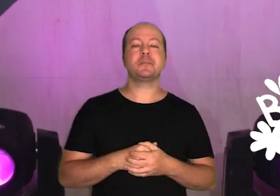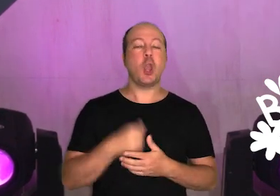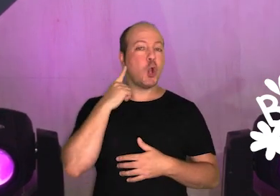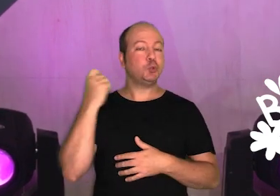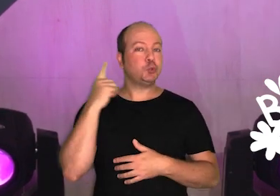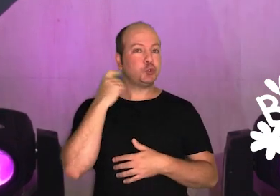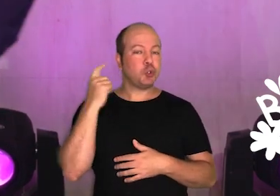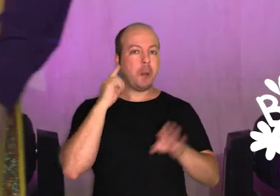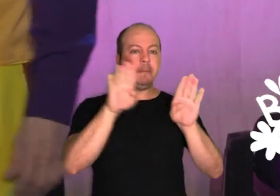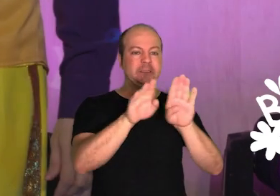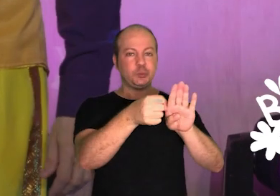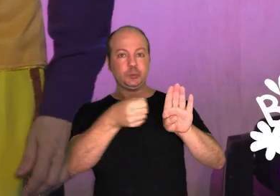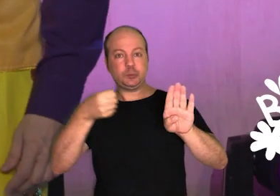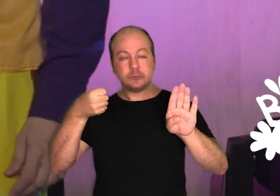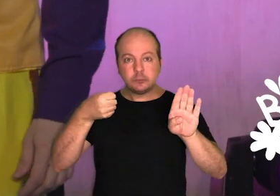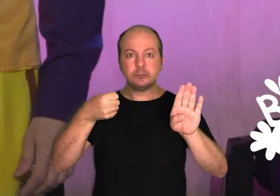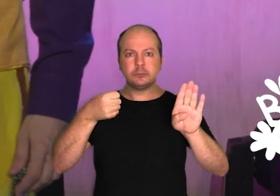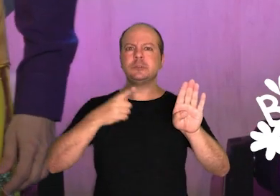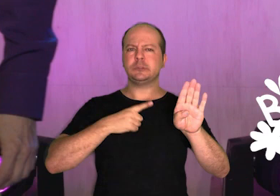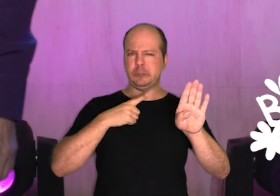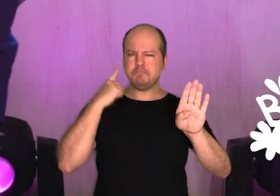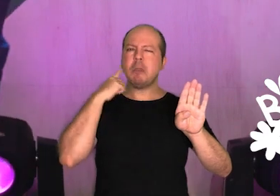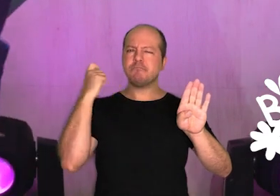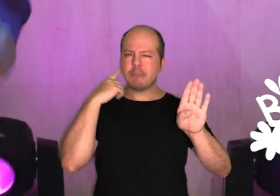Onomatopeia de uma porta abrindo.